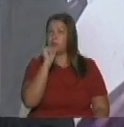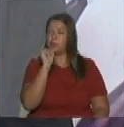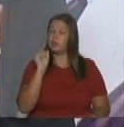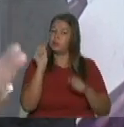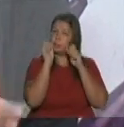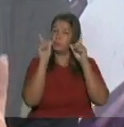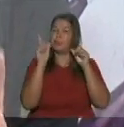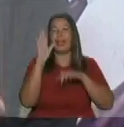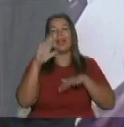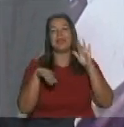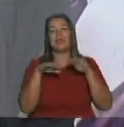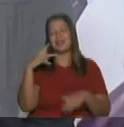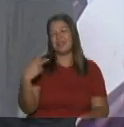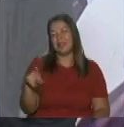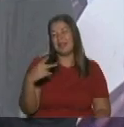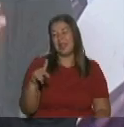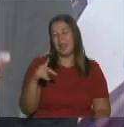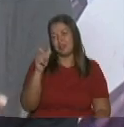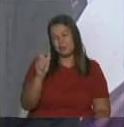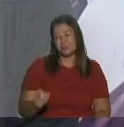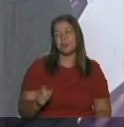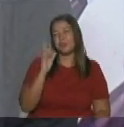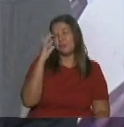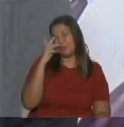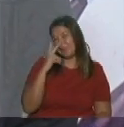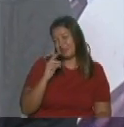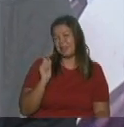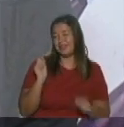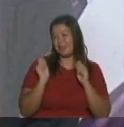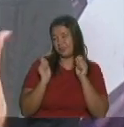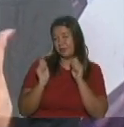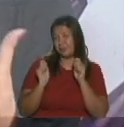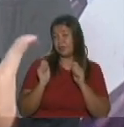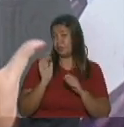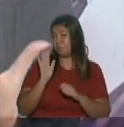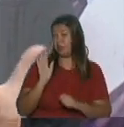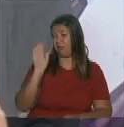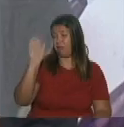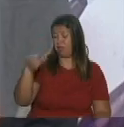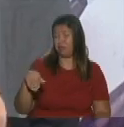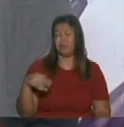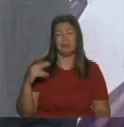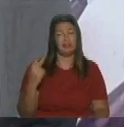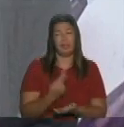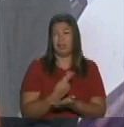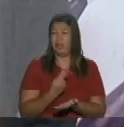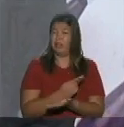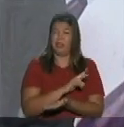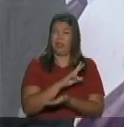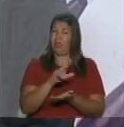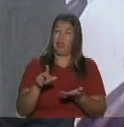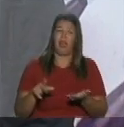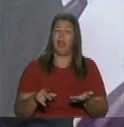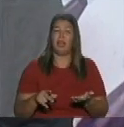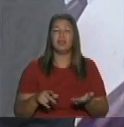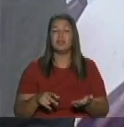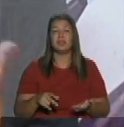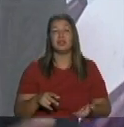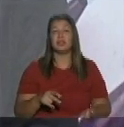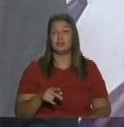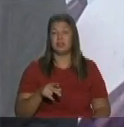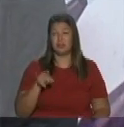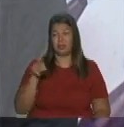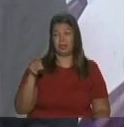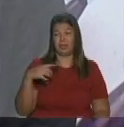vezes o bichinho é muito bonitinho, né? A personagem é muito bonitinha, mas, na verdade, está passando ali um conteúdo, uma mensagem